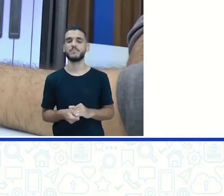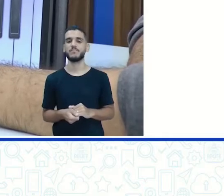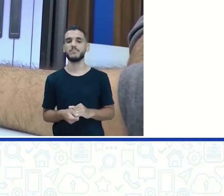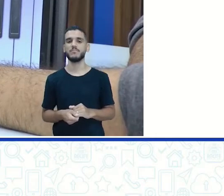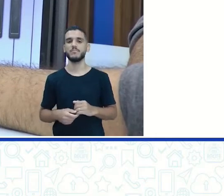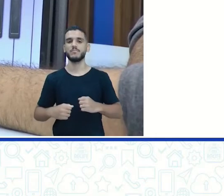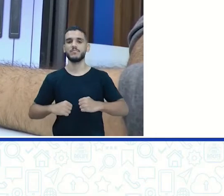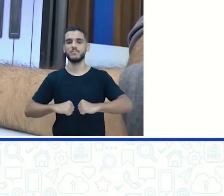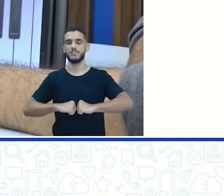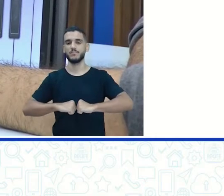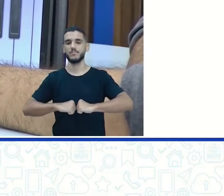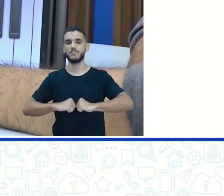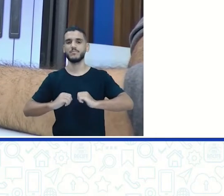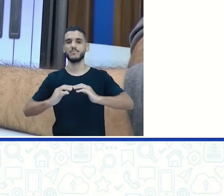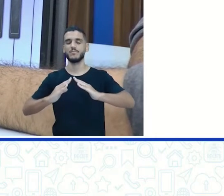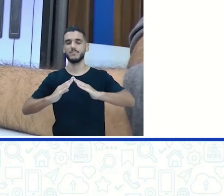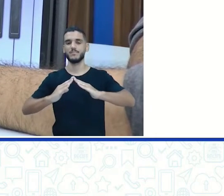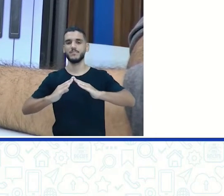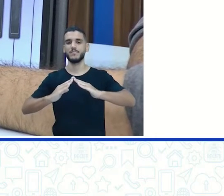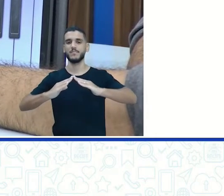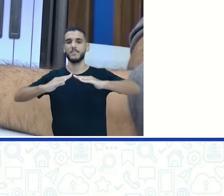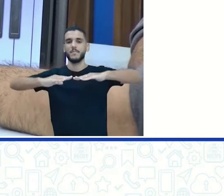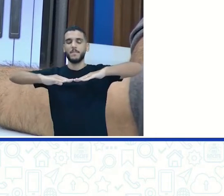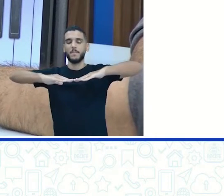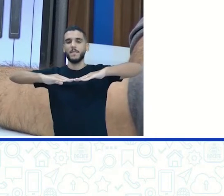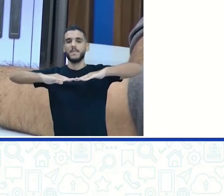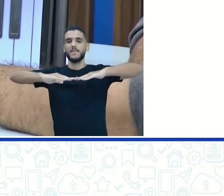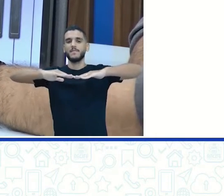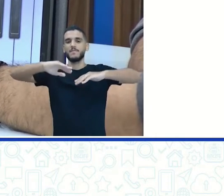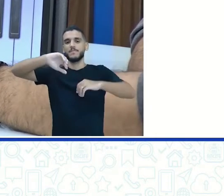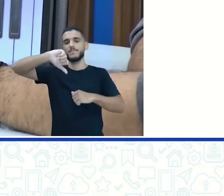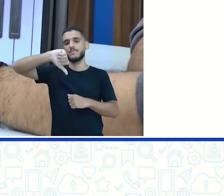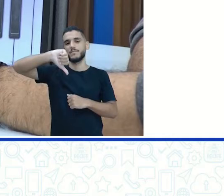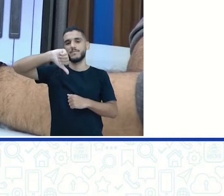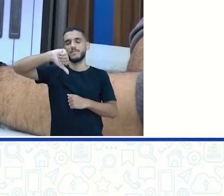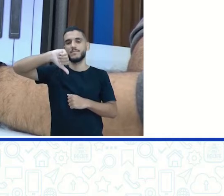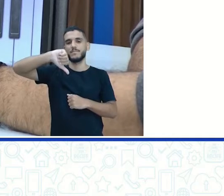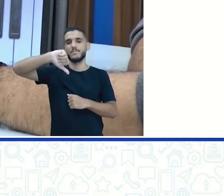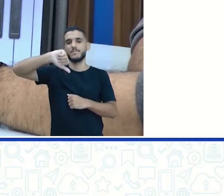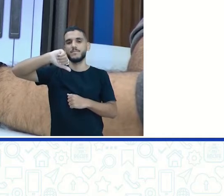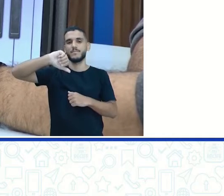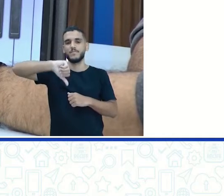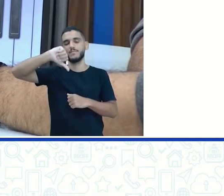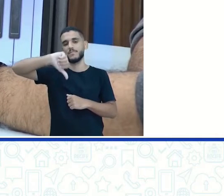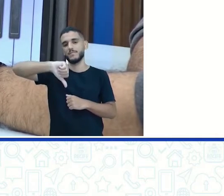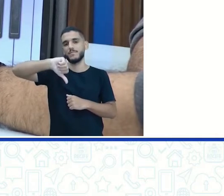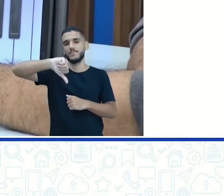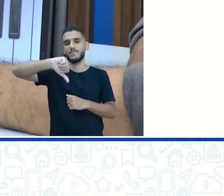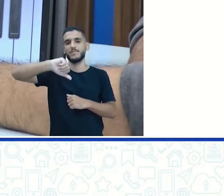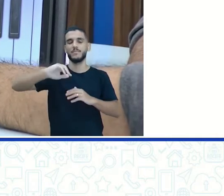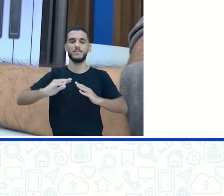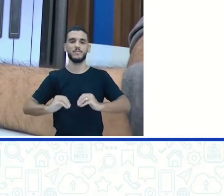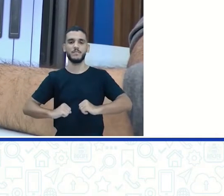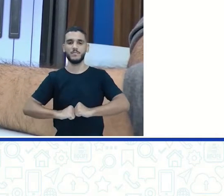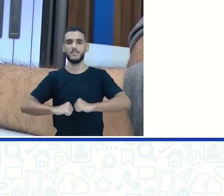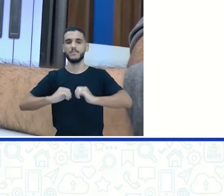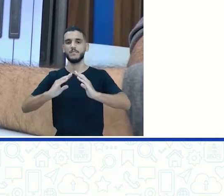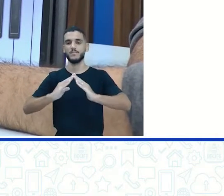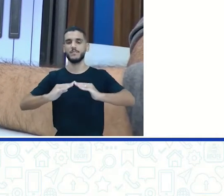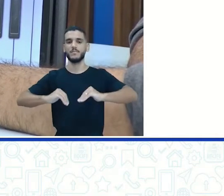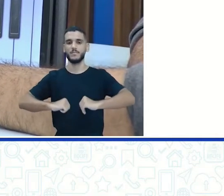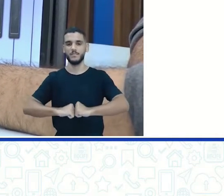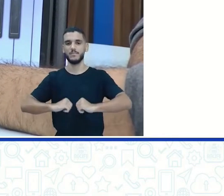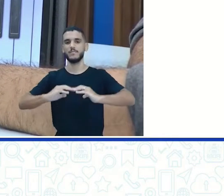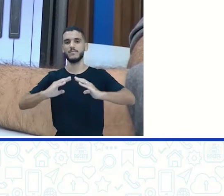novo. Dó, Ré, Mi, Fá, Fá, Fá. Dó,